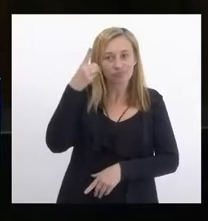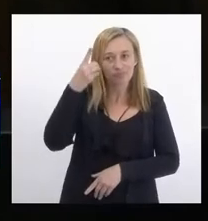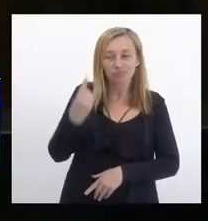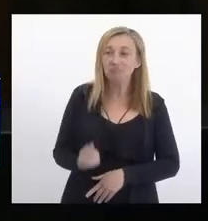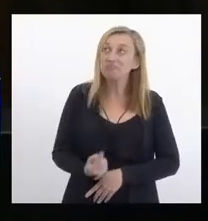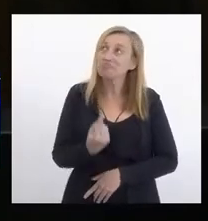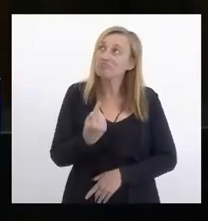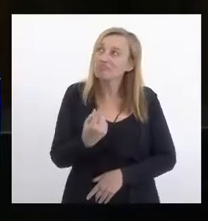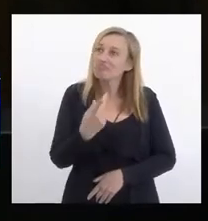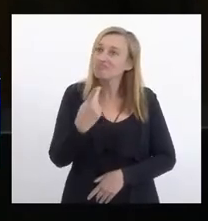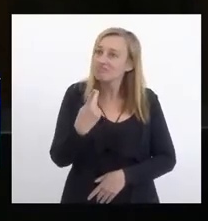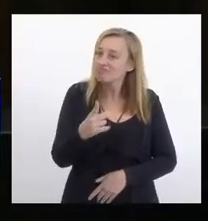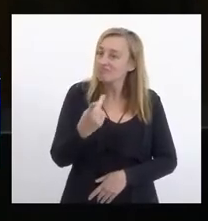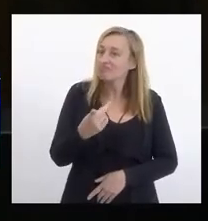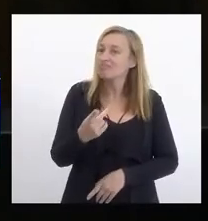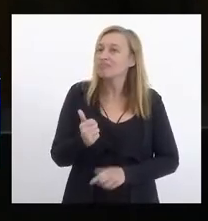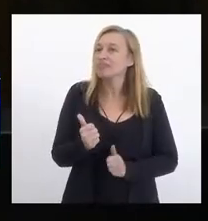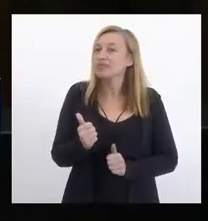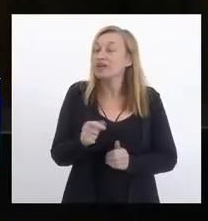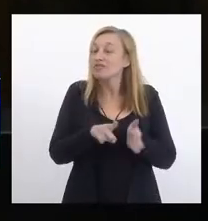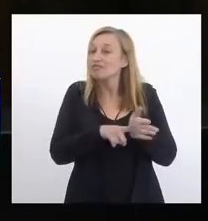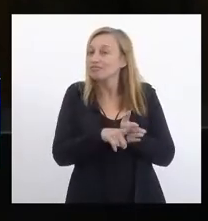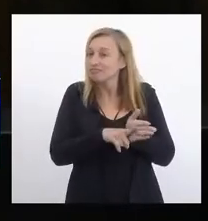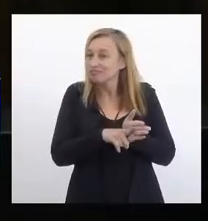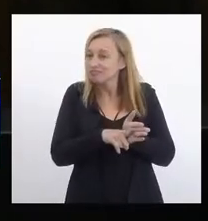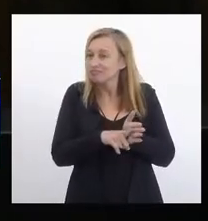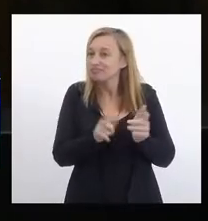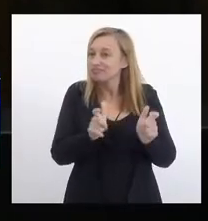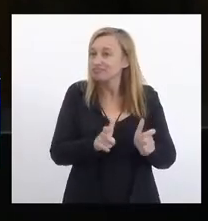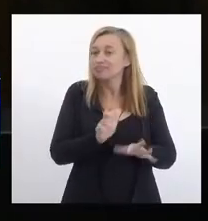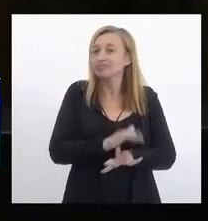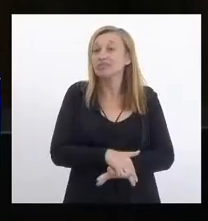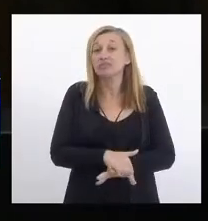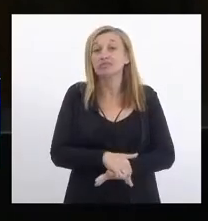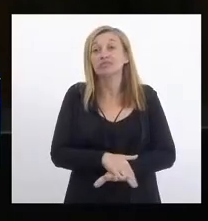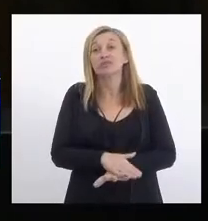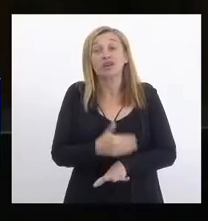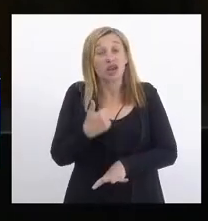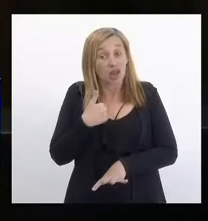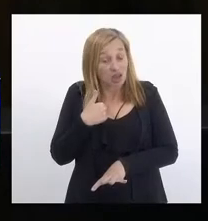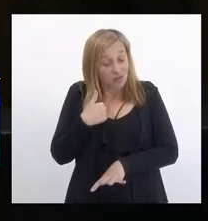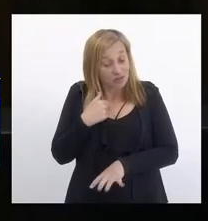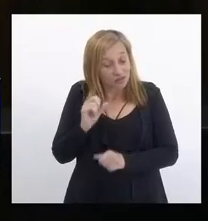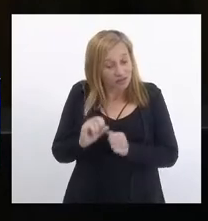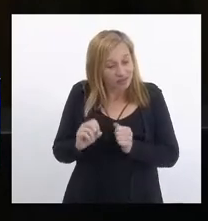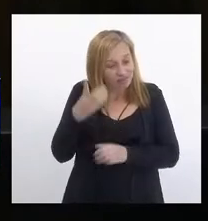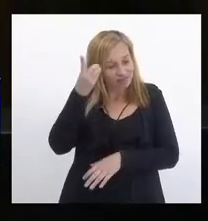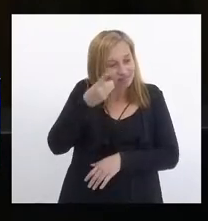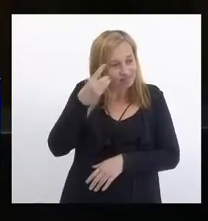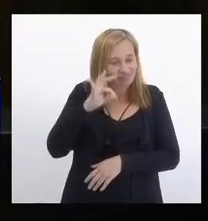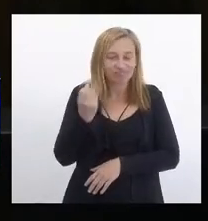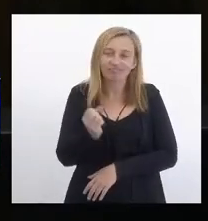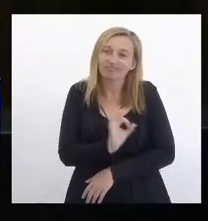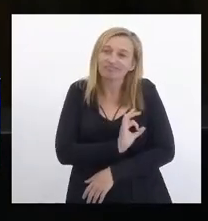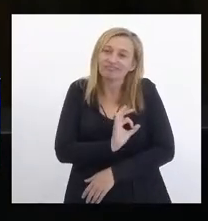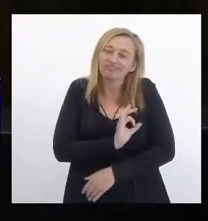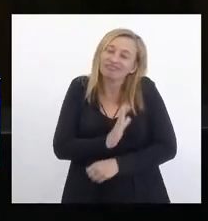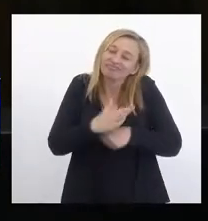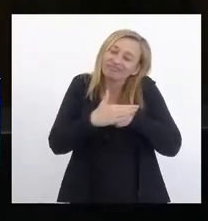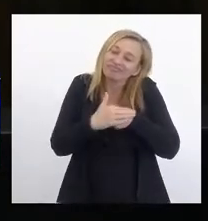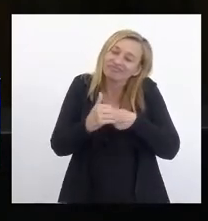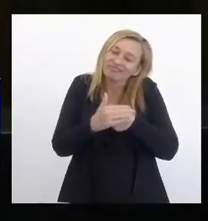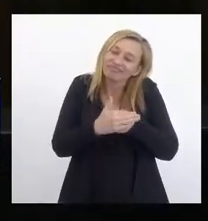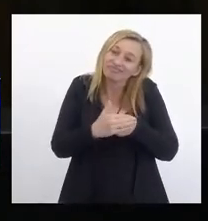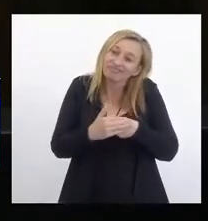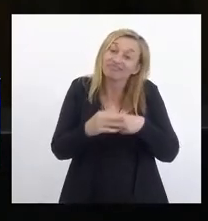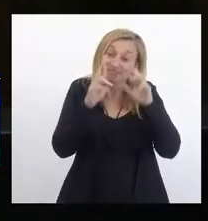minhas atribuições, é a fiscalização. E isso eu faço, deputada Marta Rocha, com muito carinho,